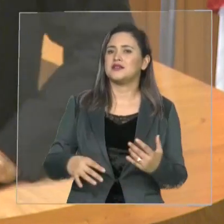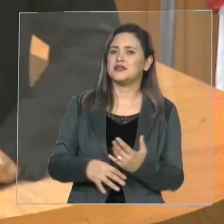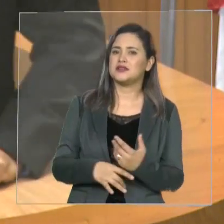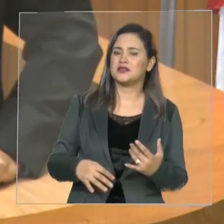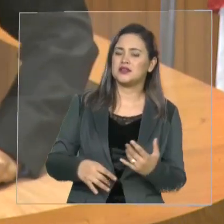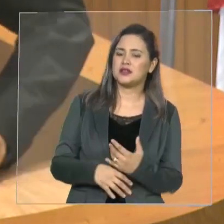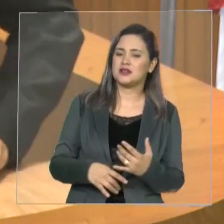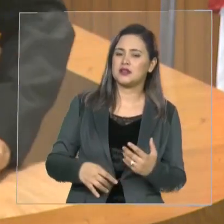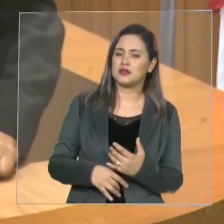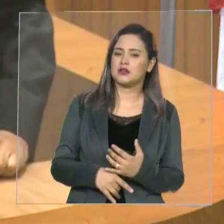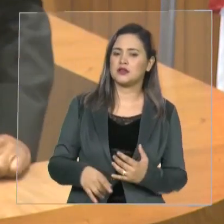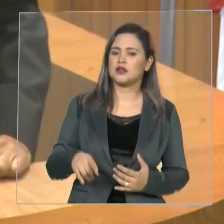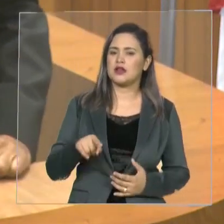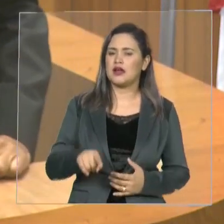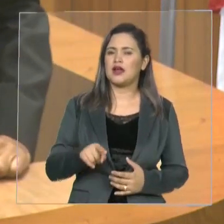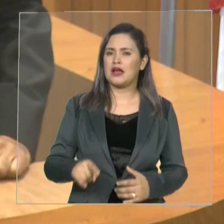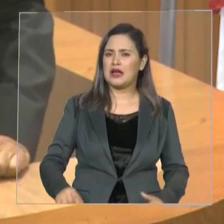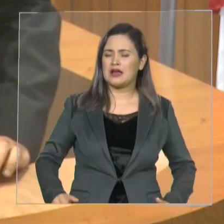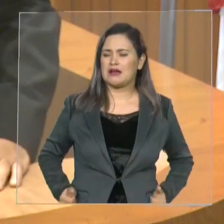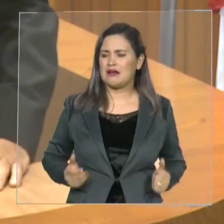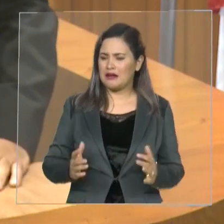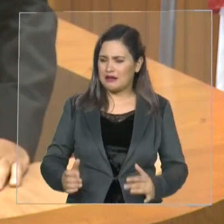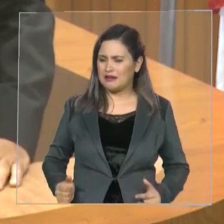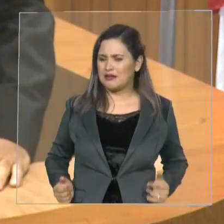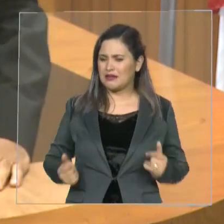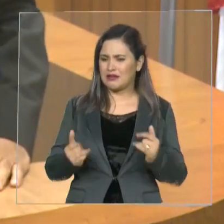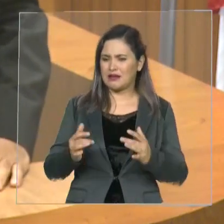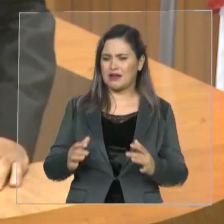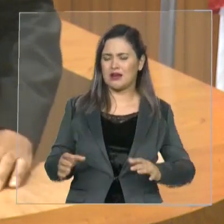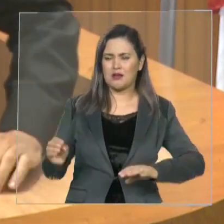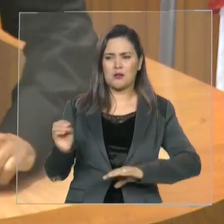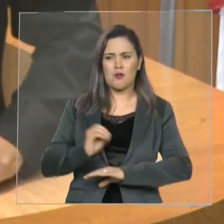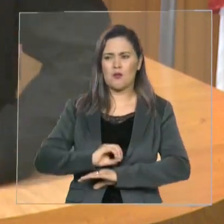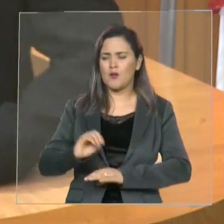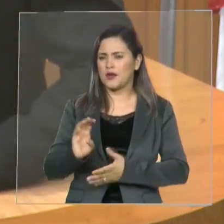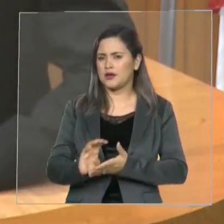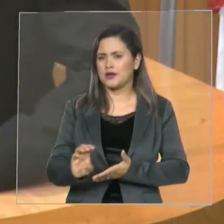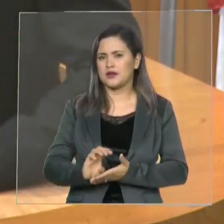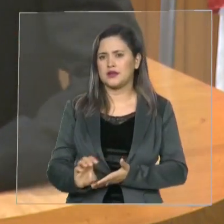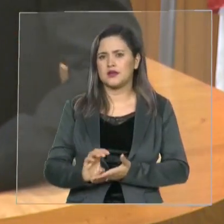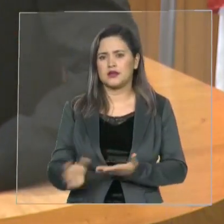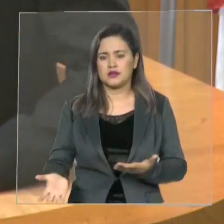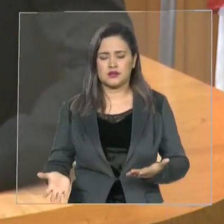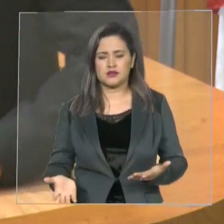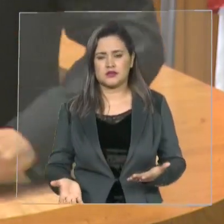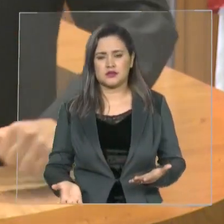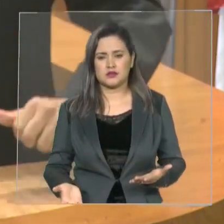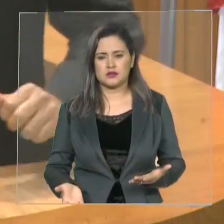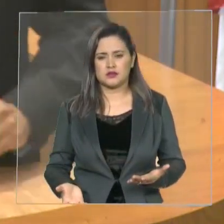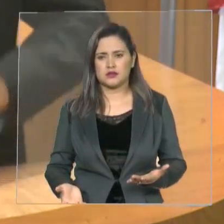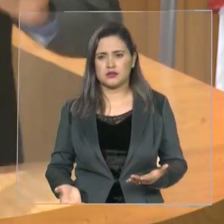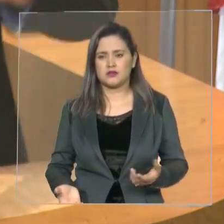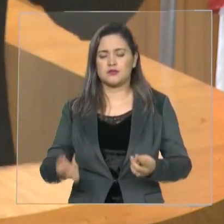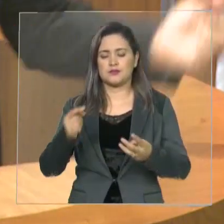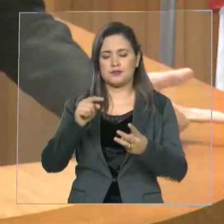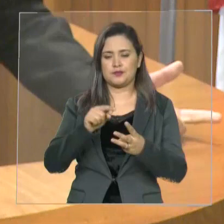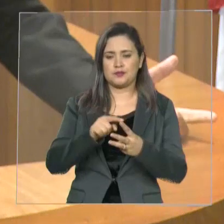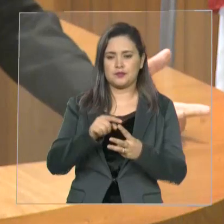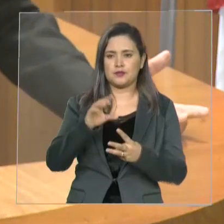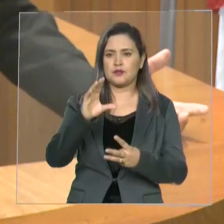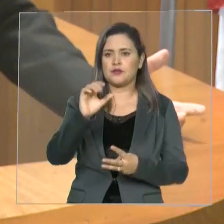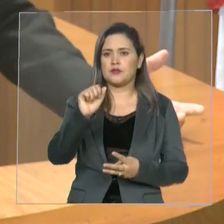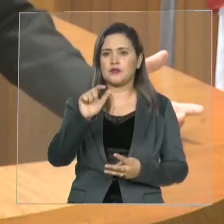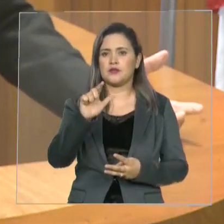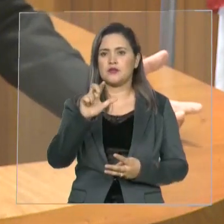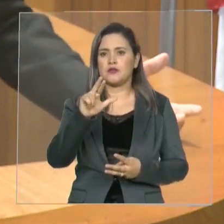Alberto. E que o Carlinhos Florencio, o Zé Vieira e o Zé Alberto estavam no mesmo palanque na eleição. Esqueceu de falar.